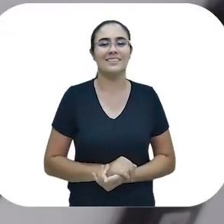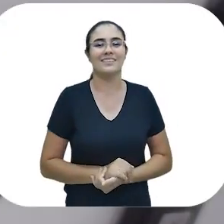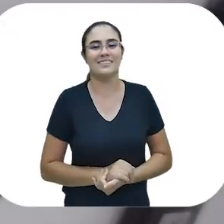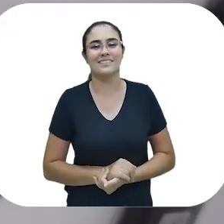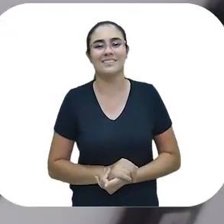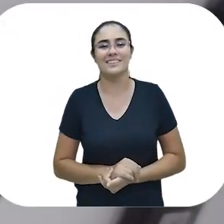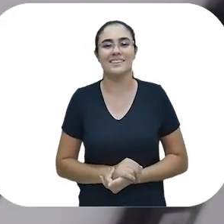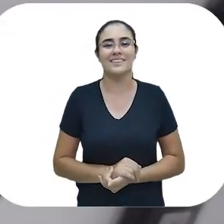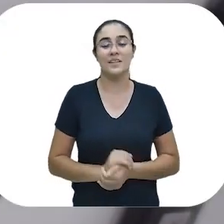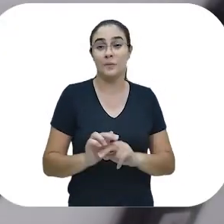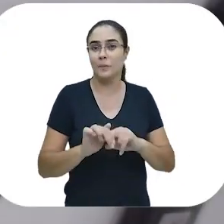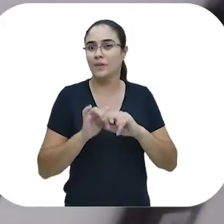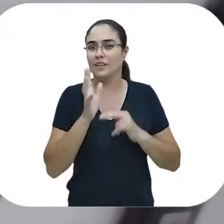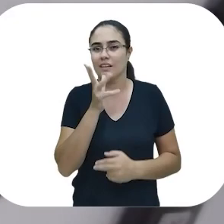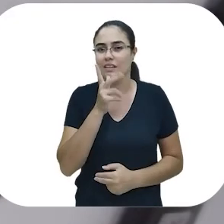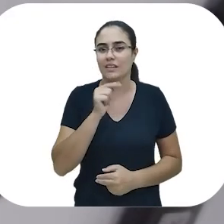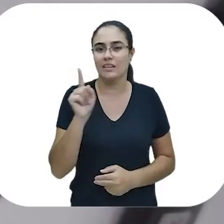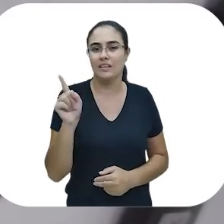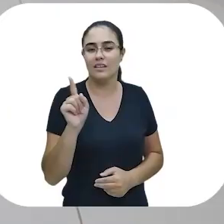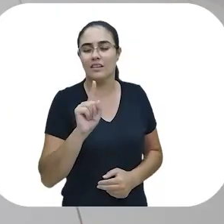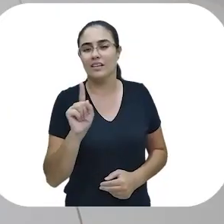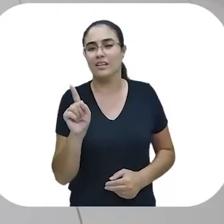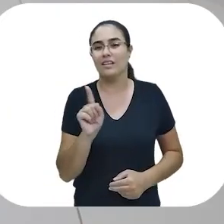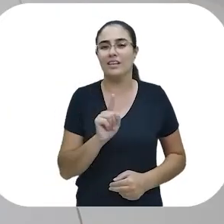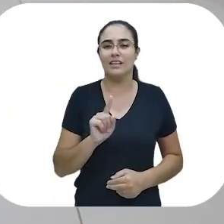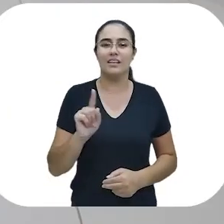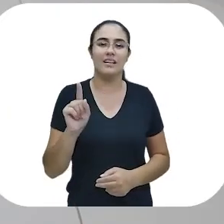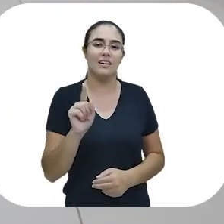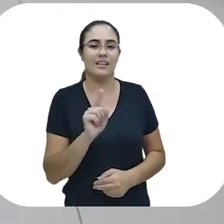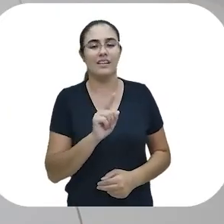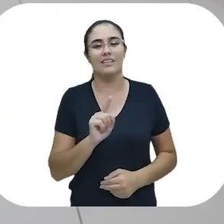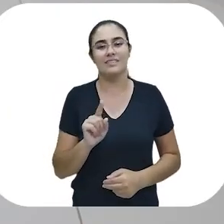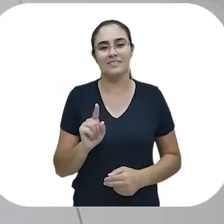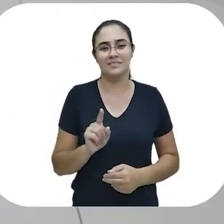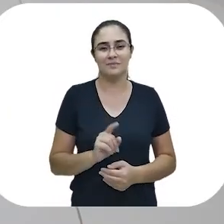demora. Por isso não se demora.